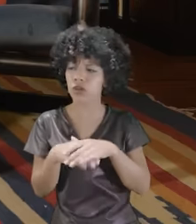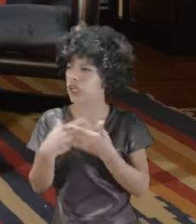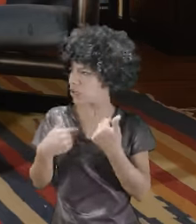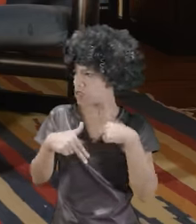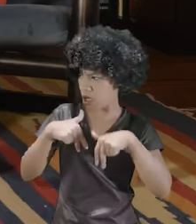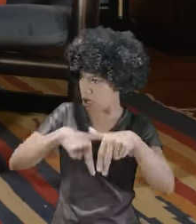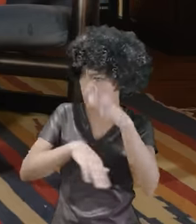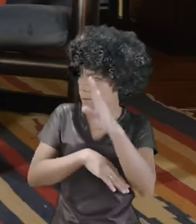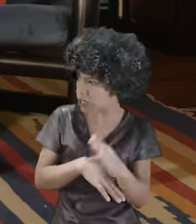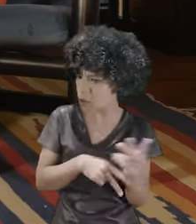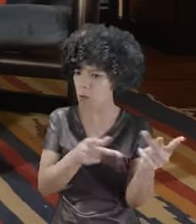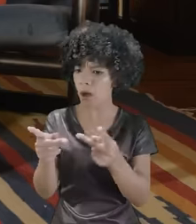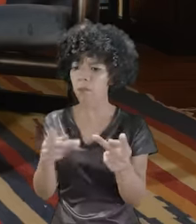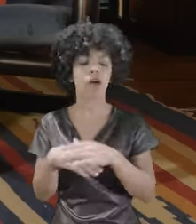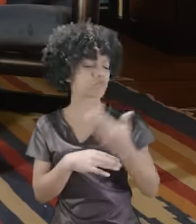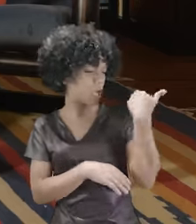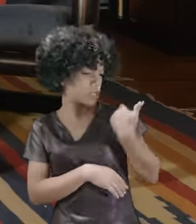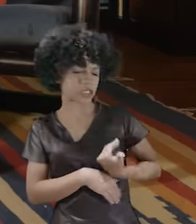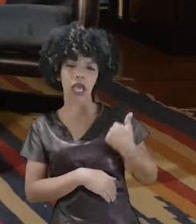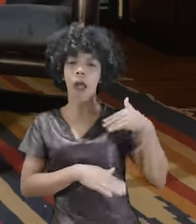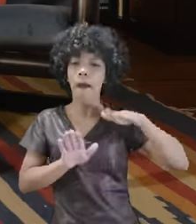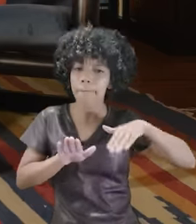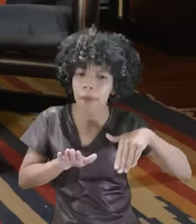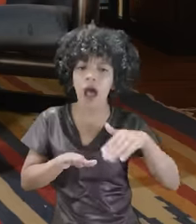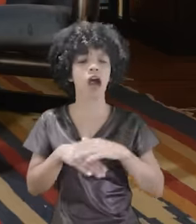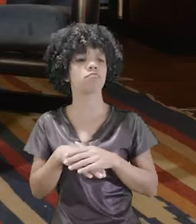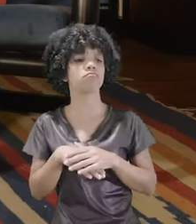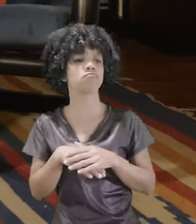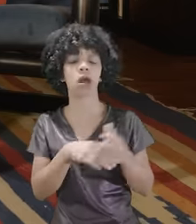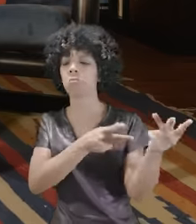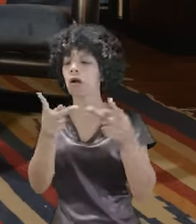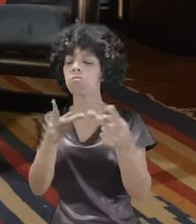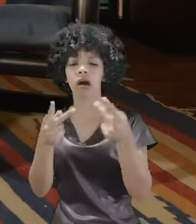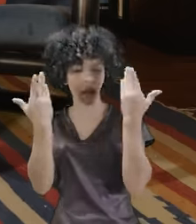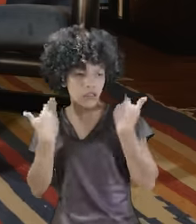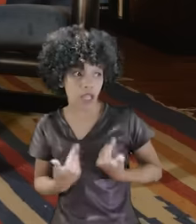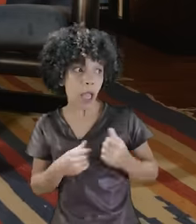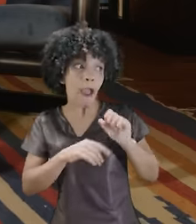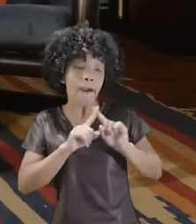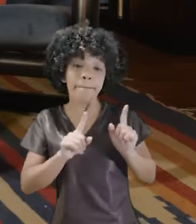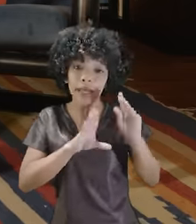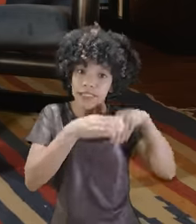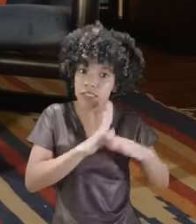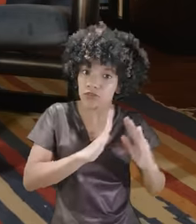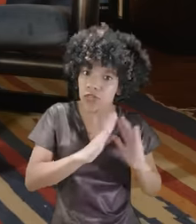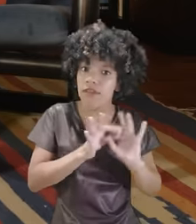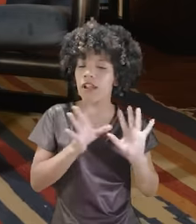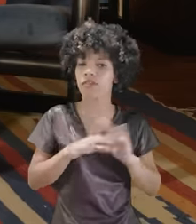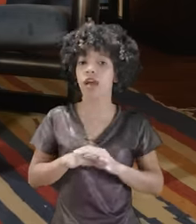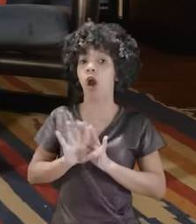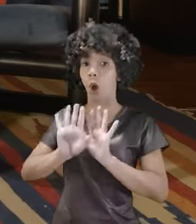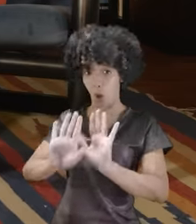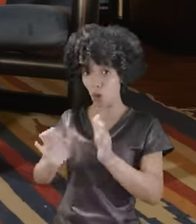pelo Brasil o tempo todinho a gente vai na praia assim vou no qualquer lugar assim e vou na minha casa tô livre e você acha que